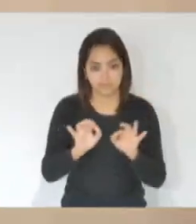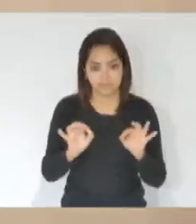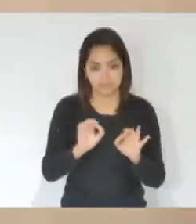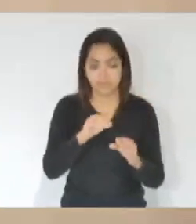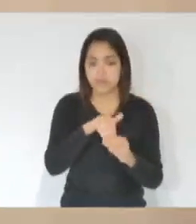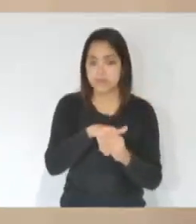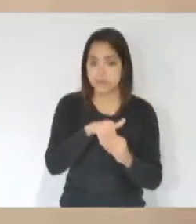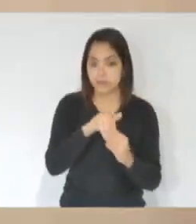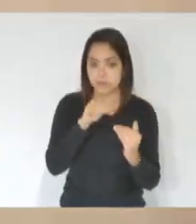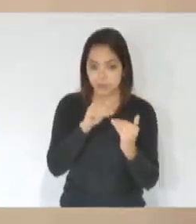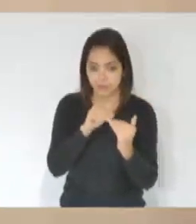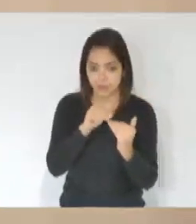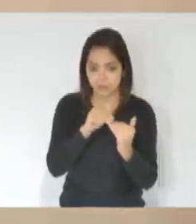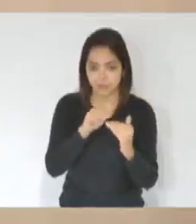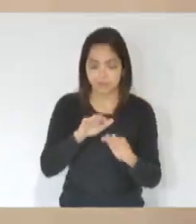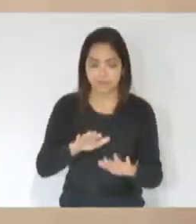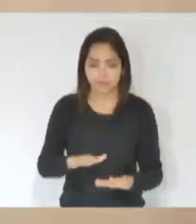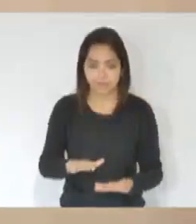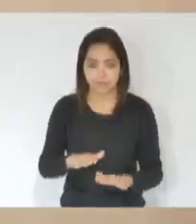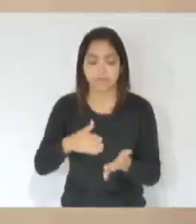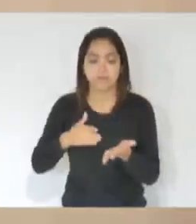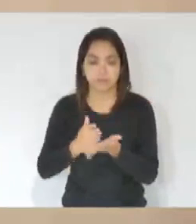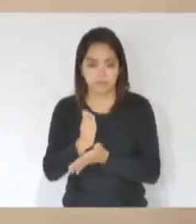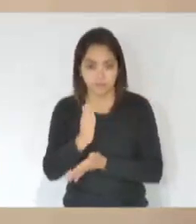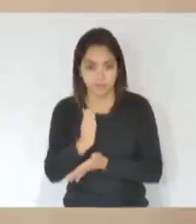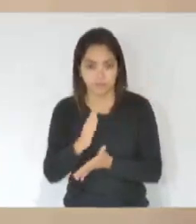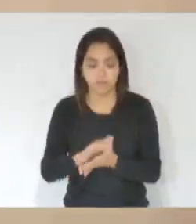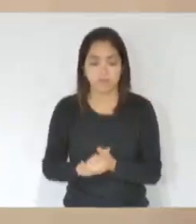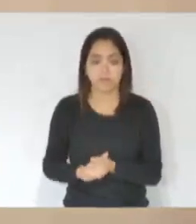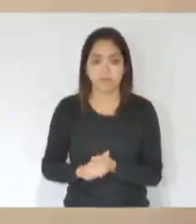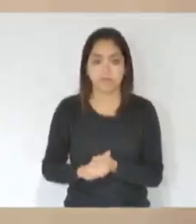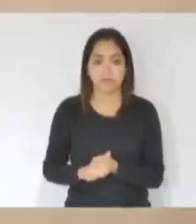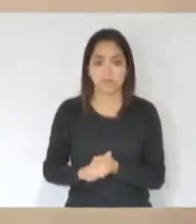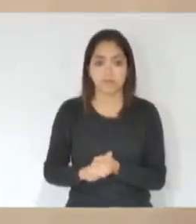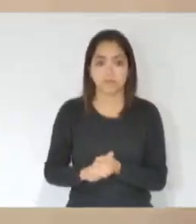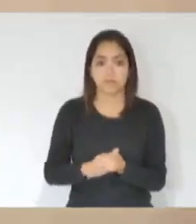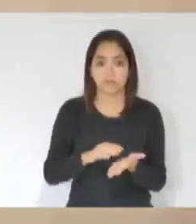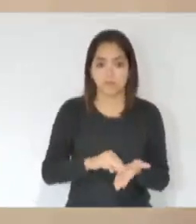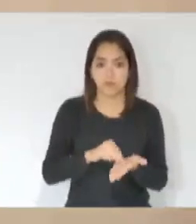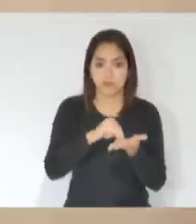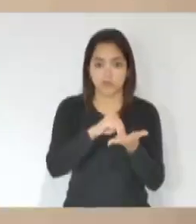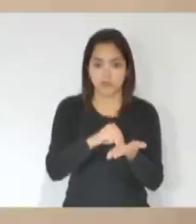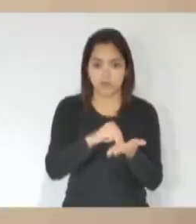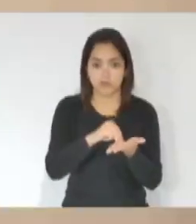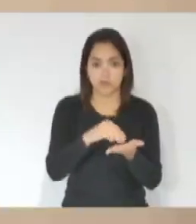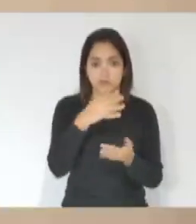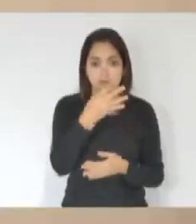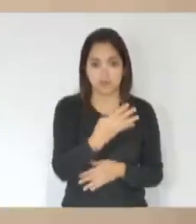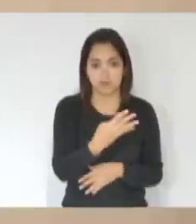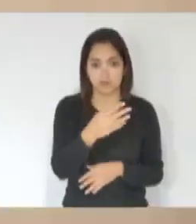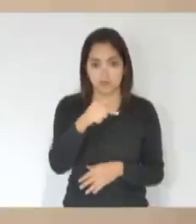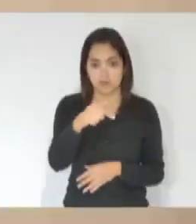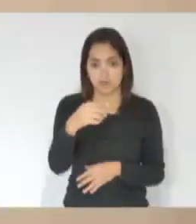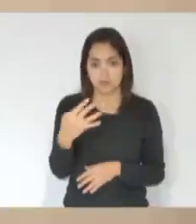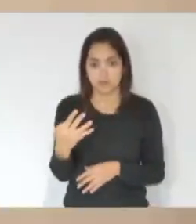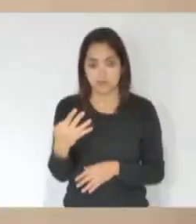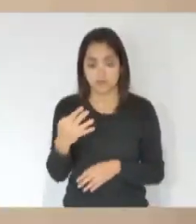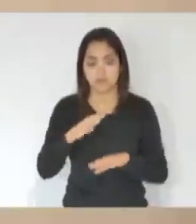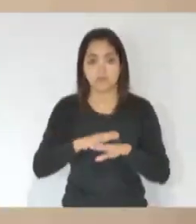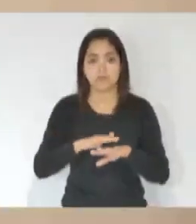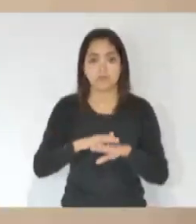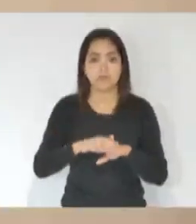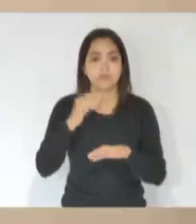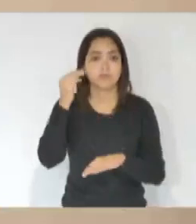que aprovam, permaneçam como se encontram. Aprovado por unanimidade. Moções. Moção 474, autor deputado